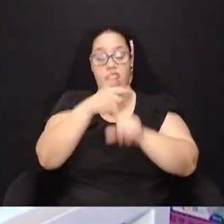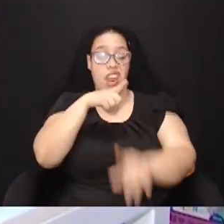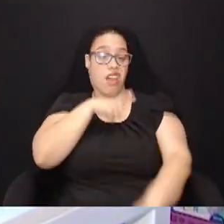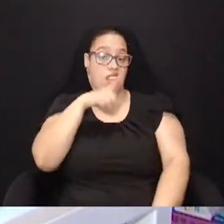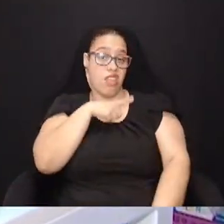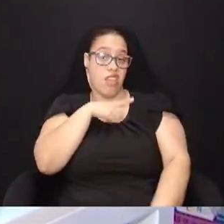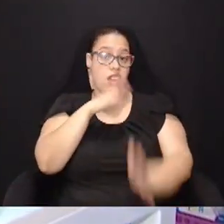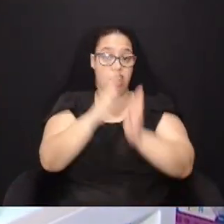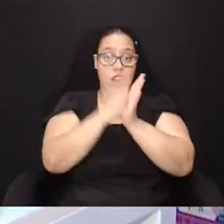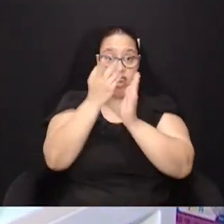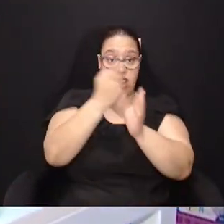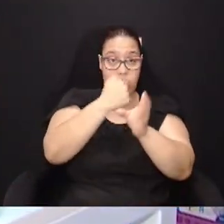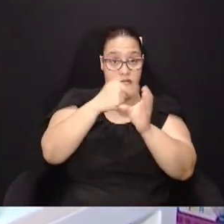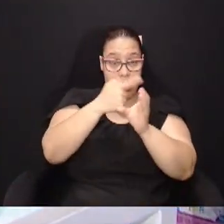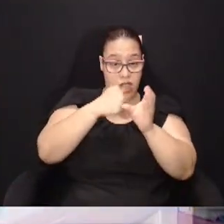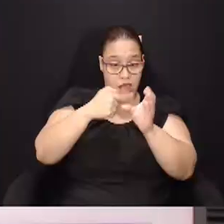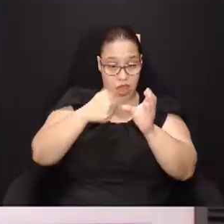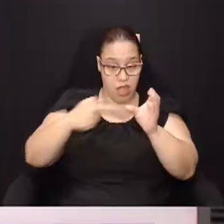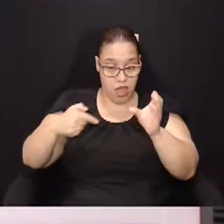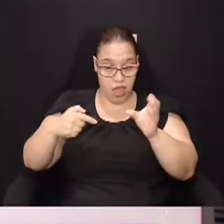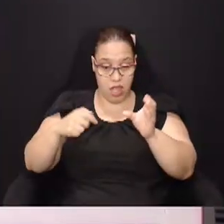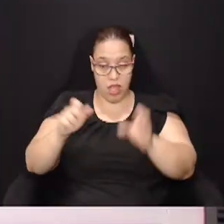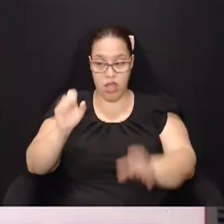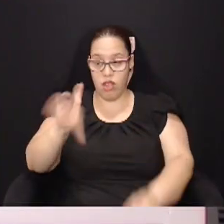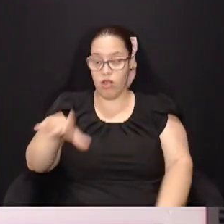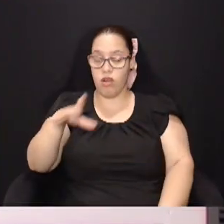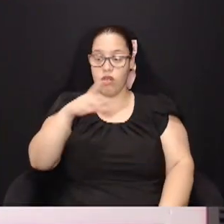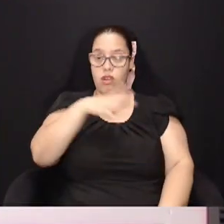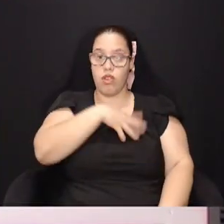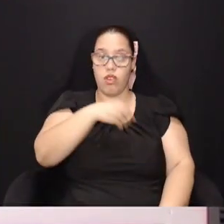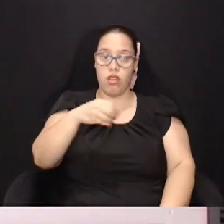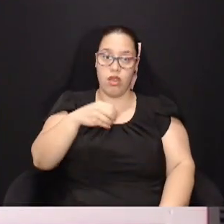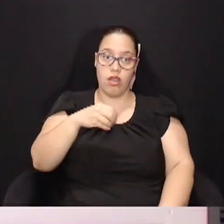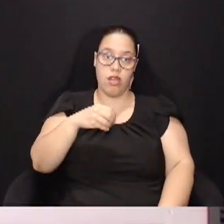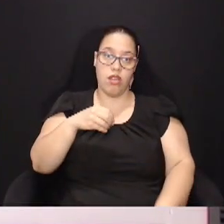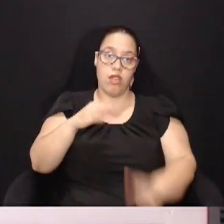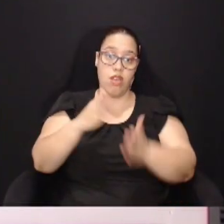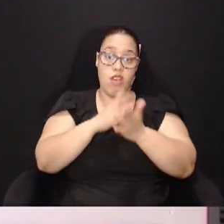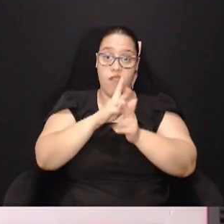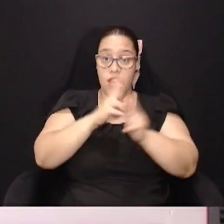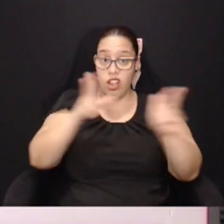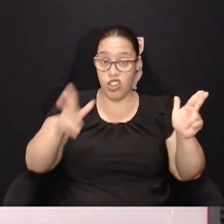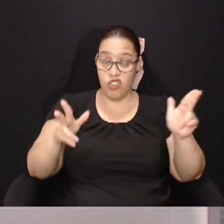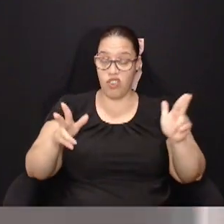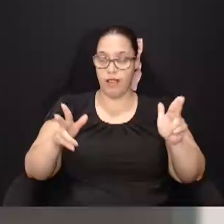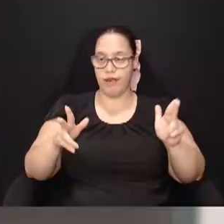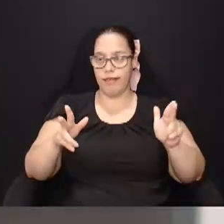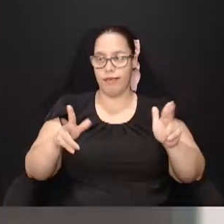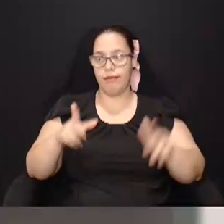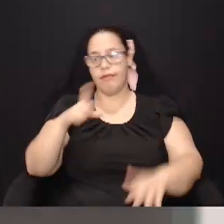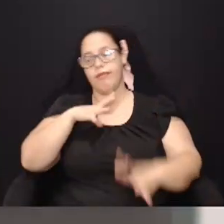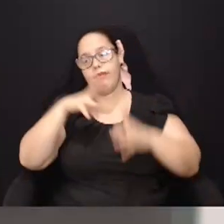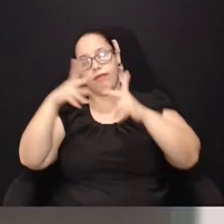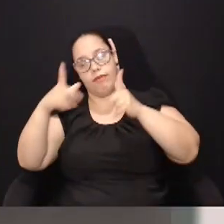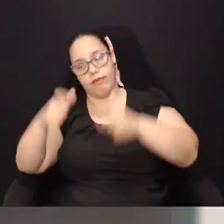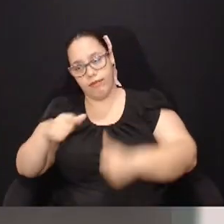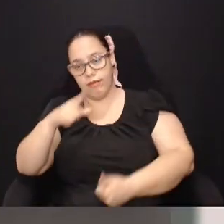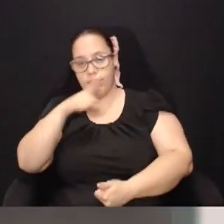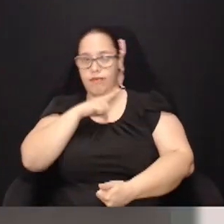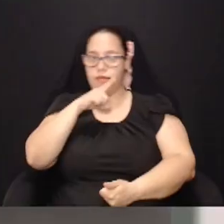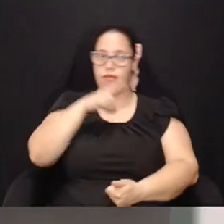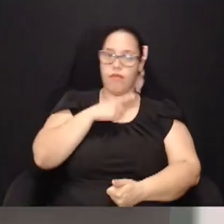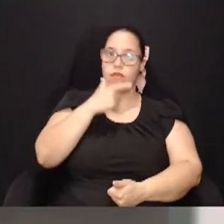capa A e só o teu filho vai estar com a capa B, né? Todo mundo tem ali, todos os meninos têm do time